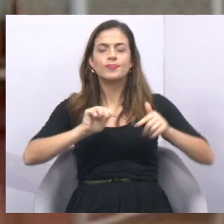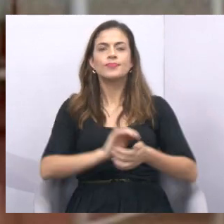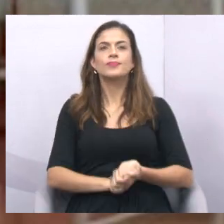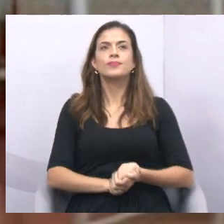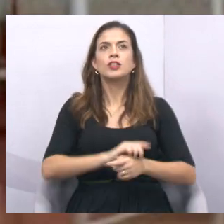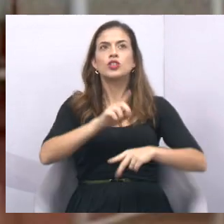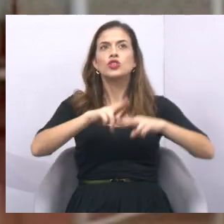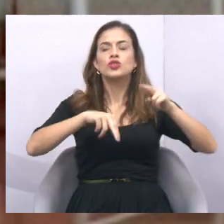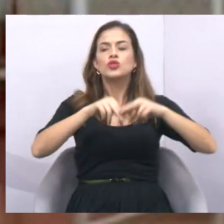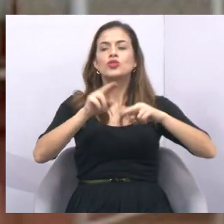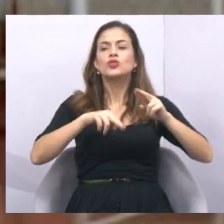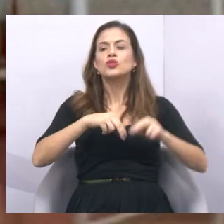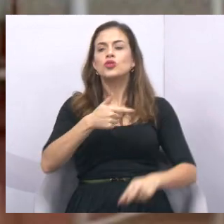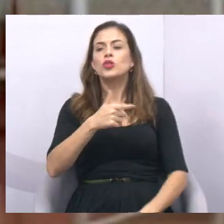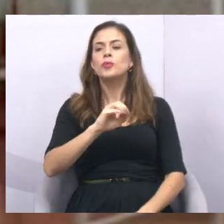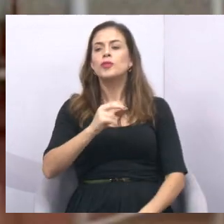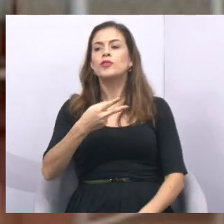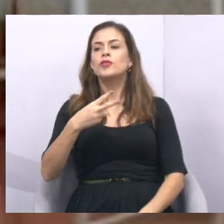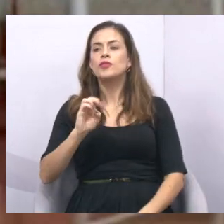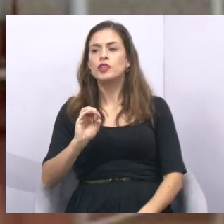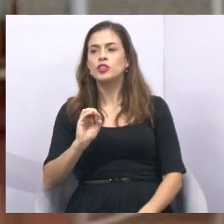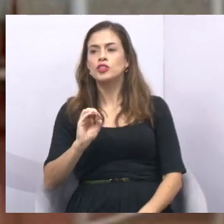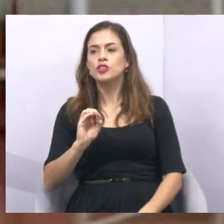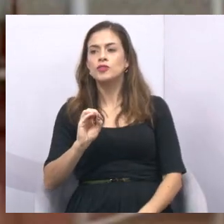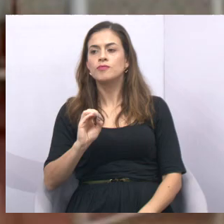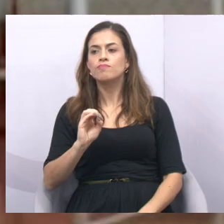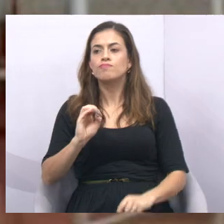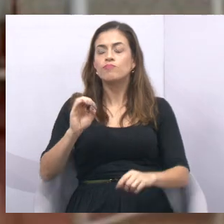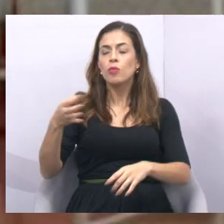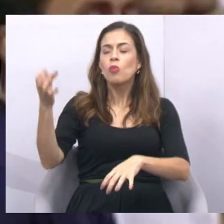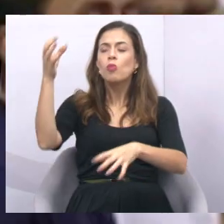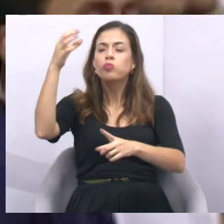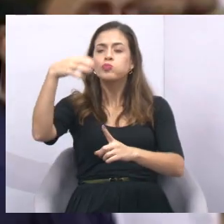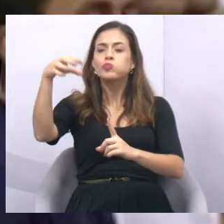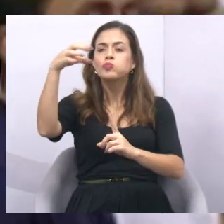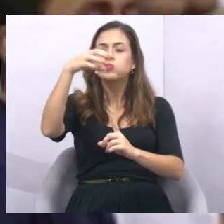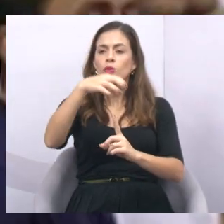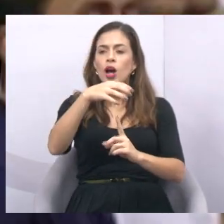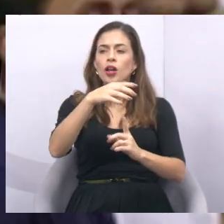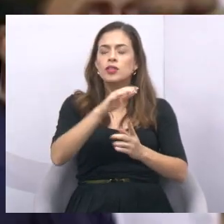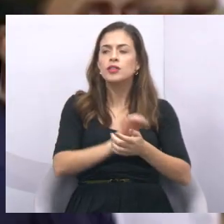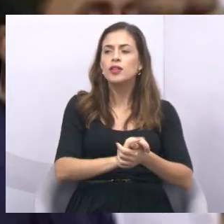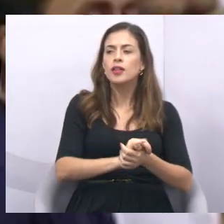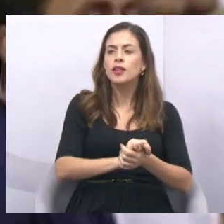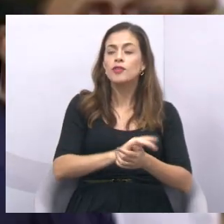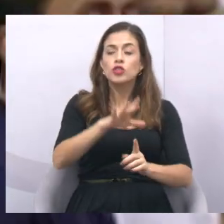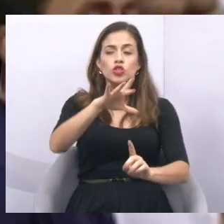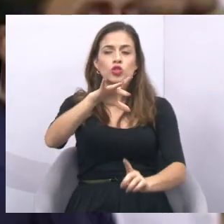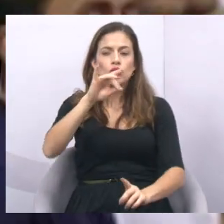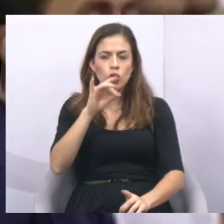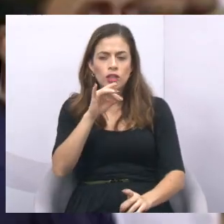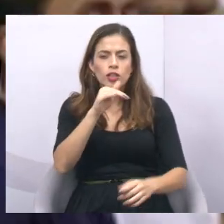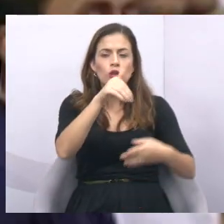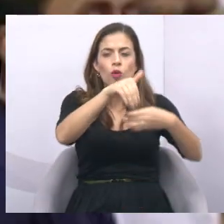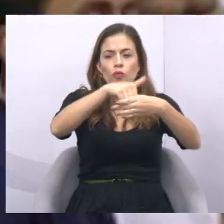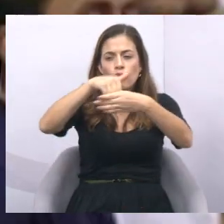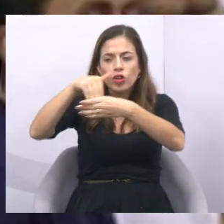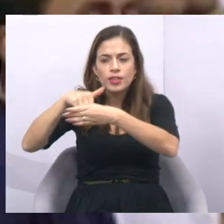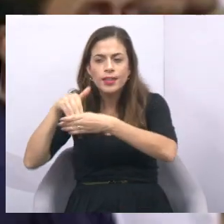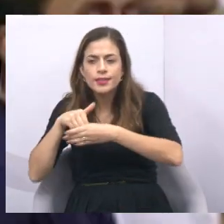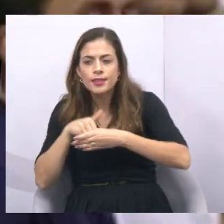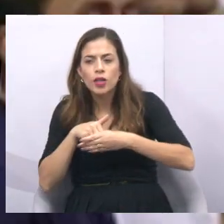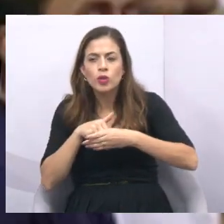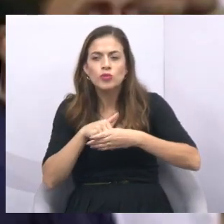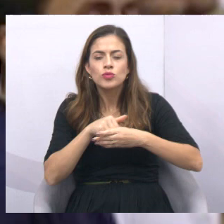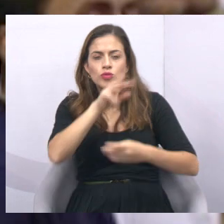a brilhante trajetória foi coroada pelo público. Edivar Simões foi eleito por meio de votação em